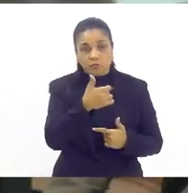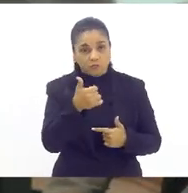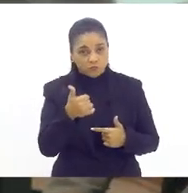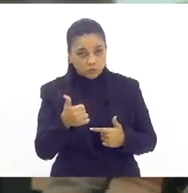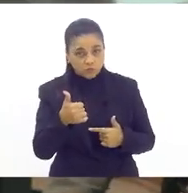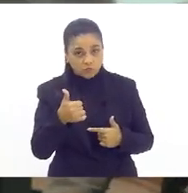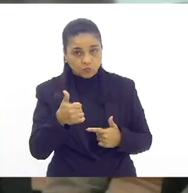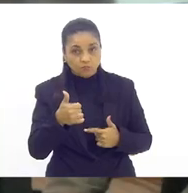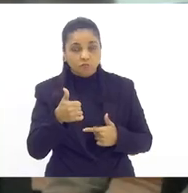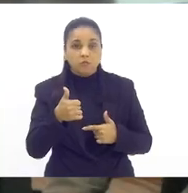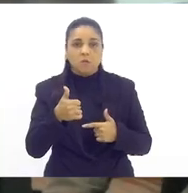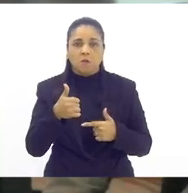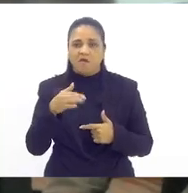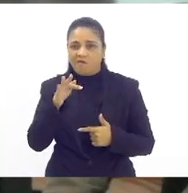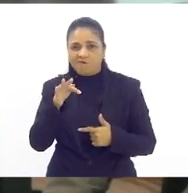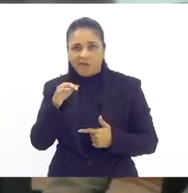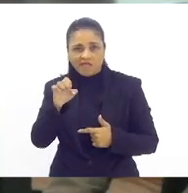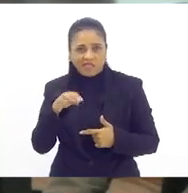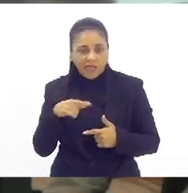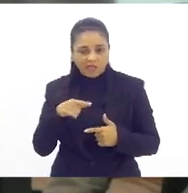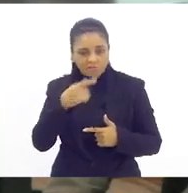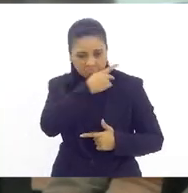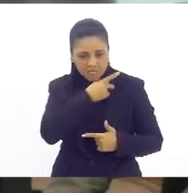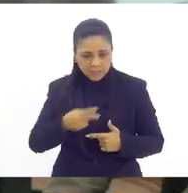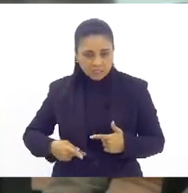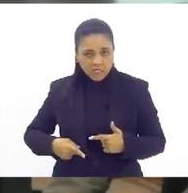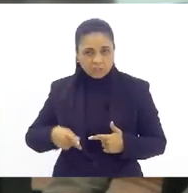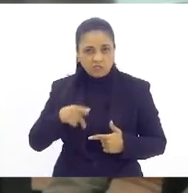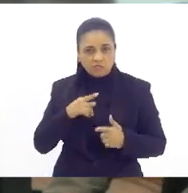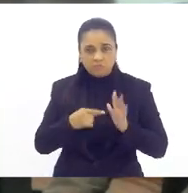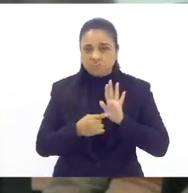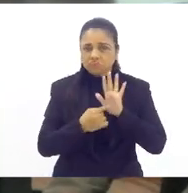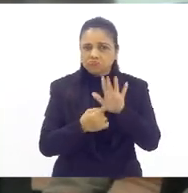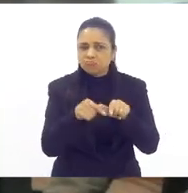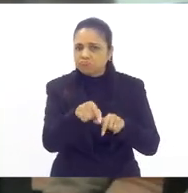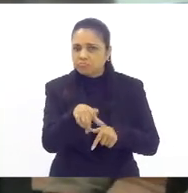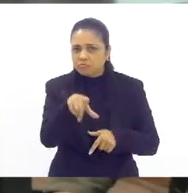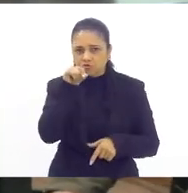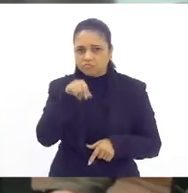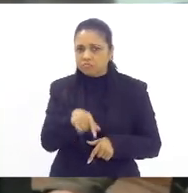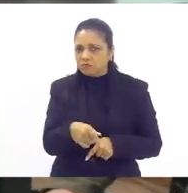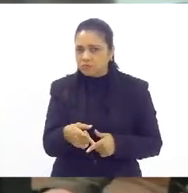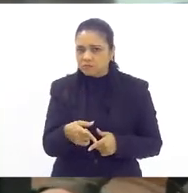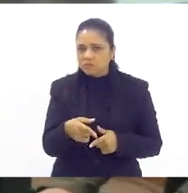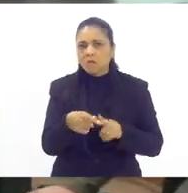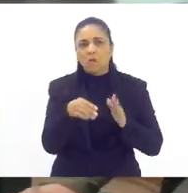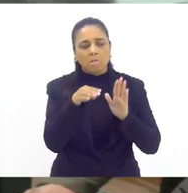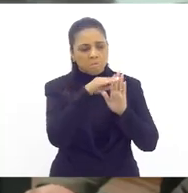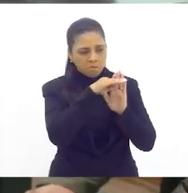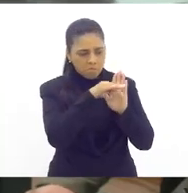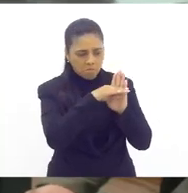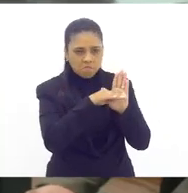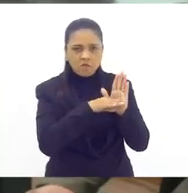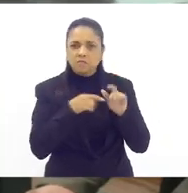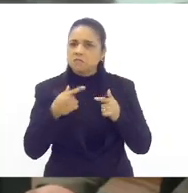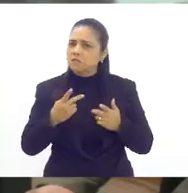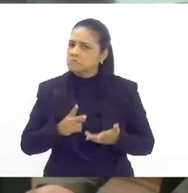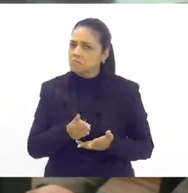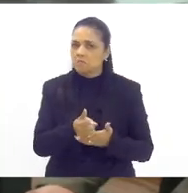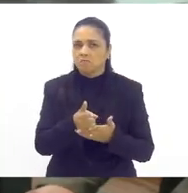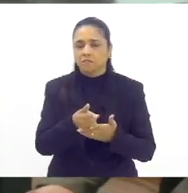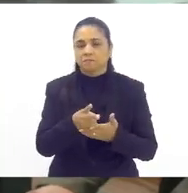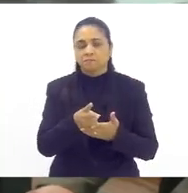a Faetec ainda ter Presidente indicado essa é uma pauta permanente que o antes permanentemente vai pautar em todas as vezes que se manifestar